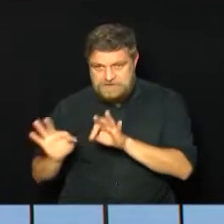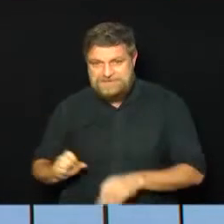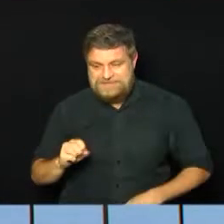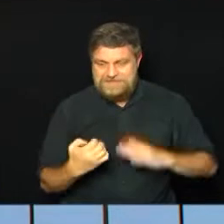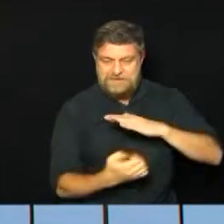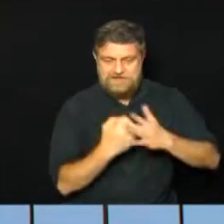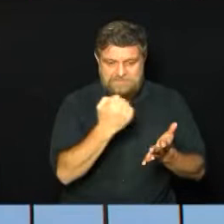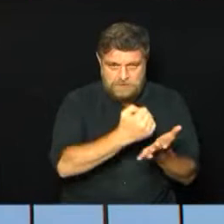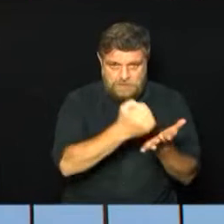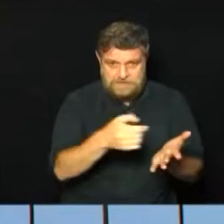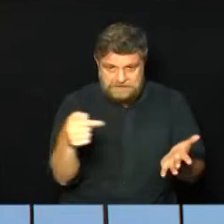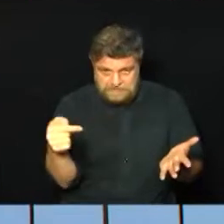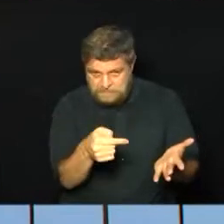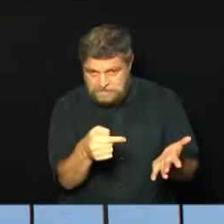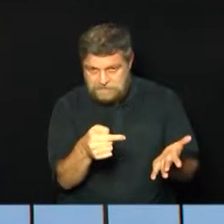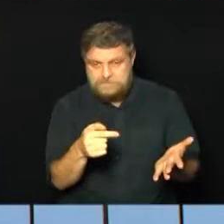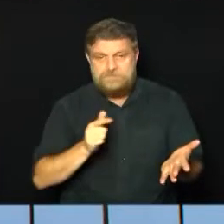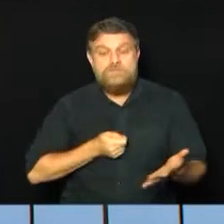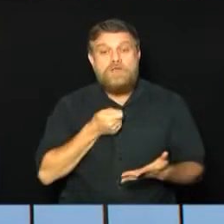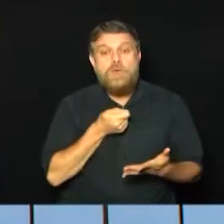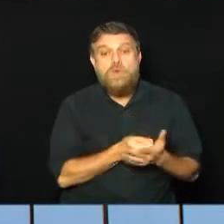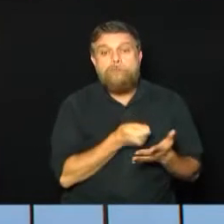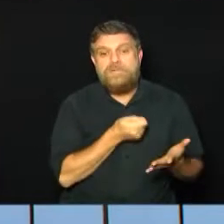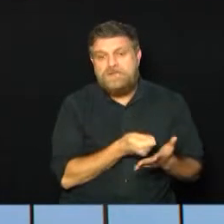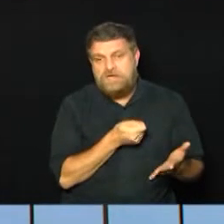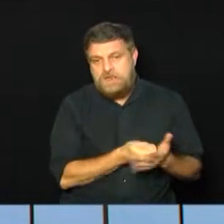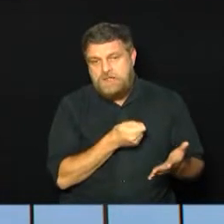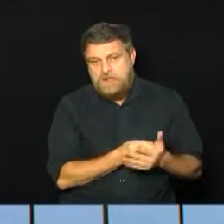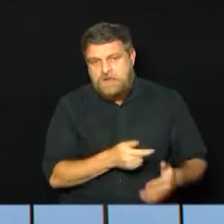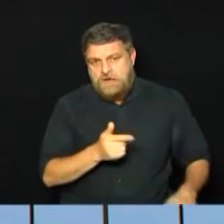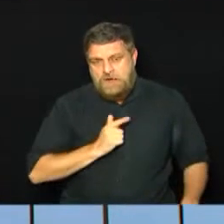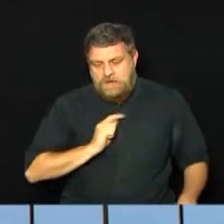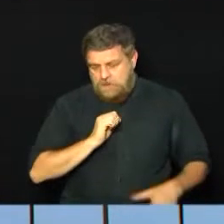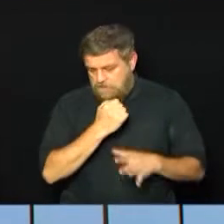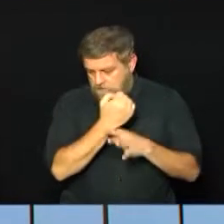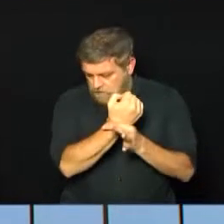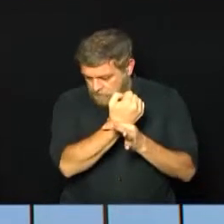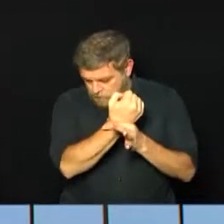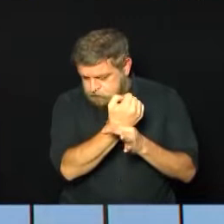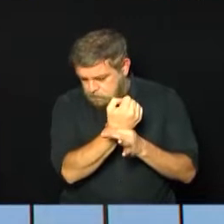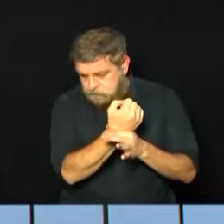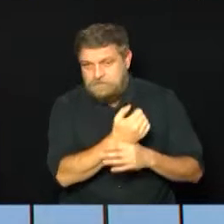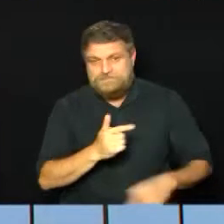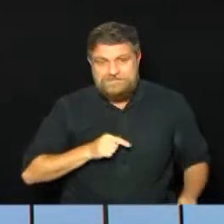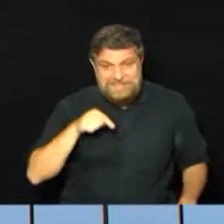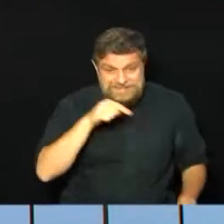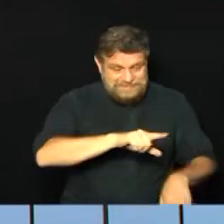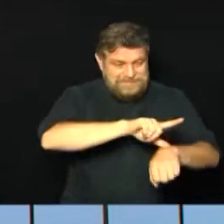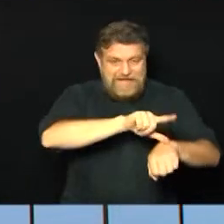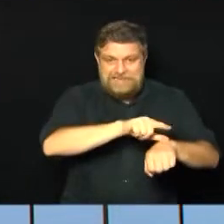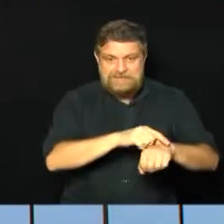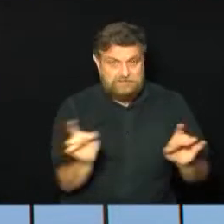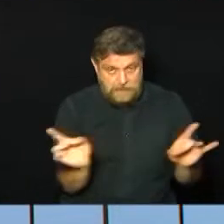contratado, a empresa ela é obrigada a contratar um seguro que vai se responsabilizar por não ter atraso na obra, por